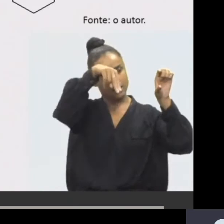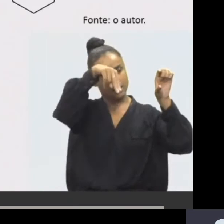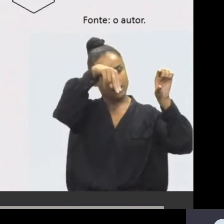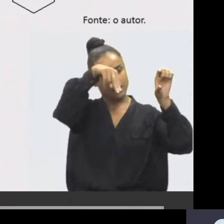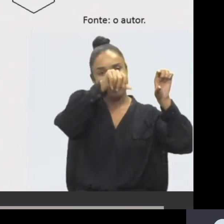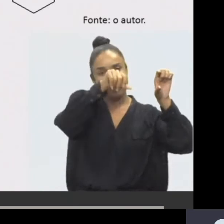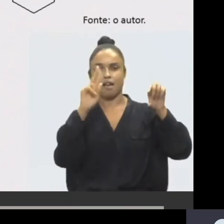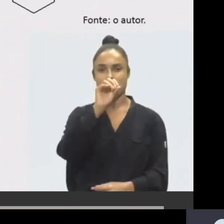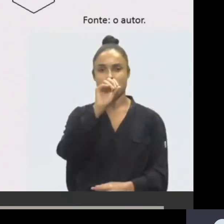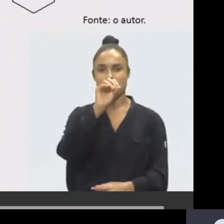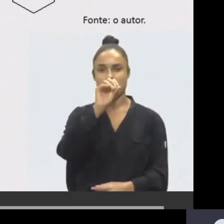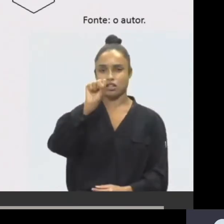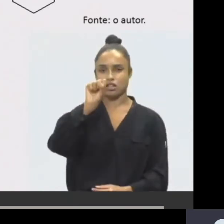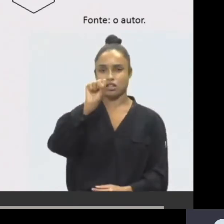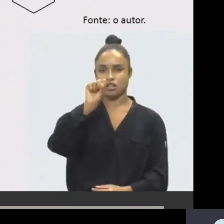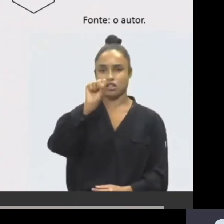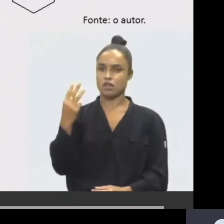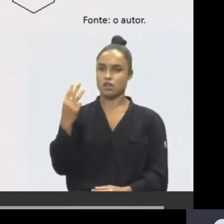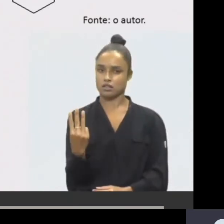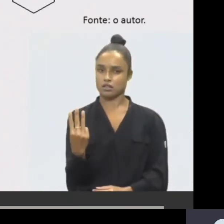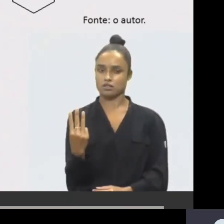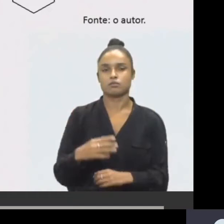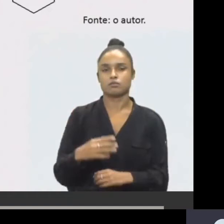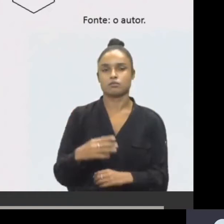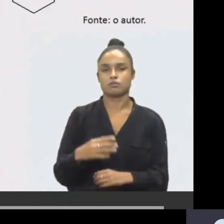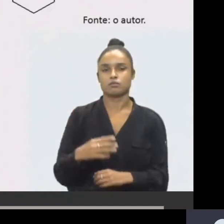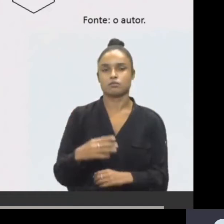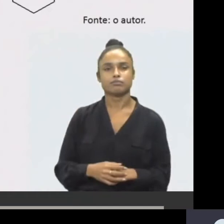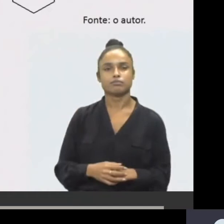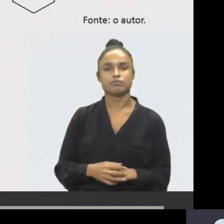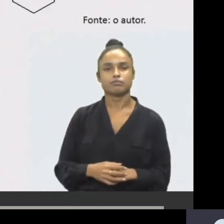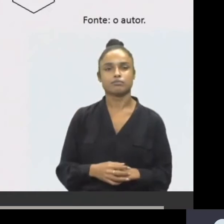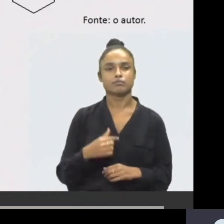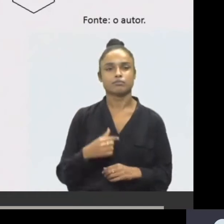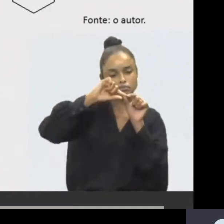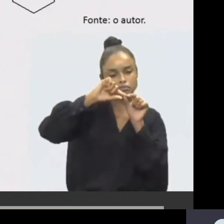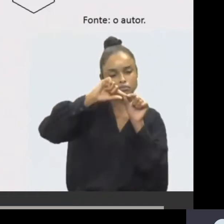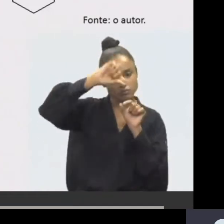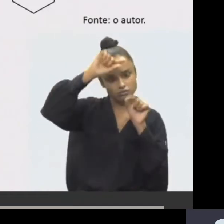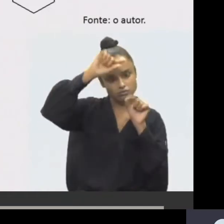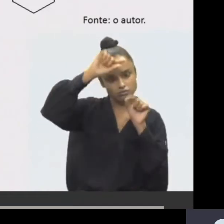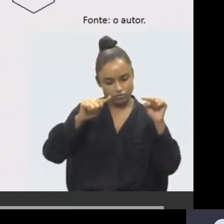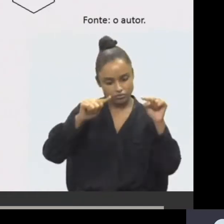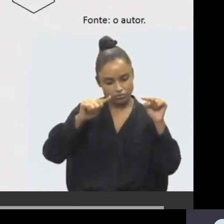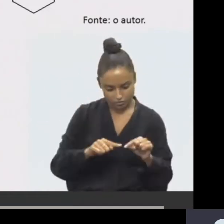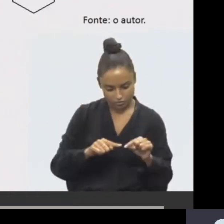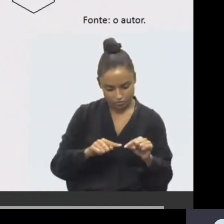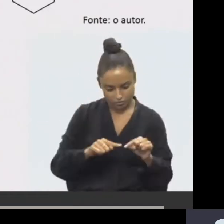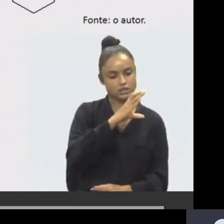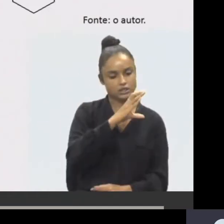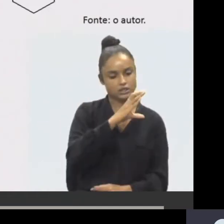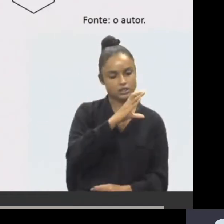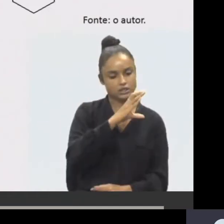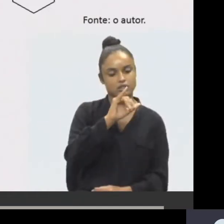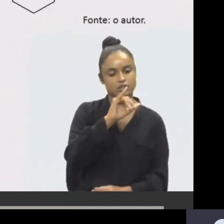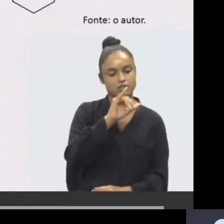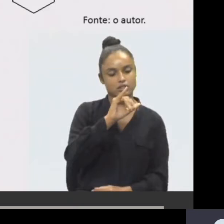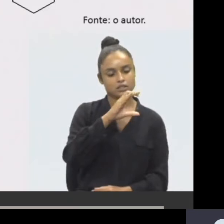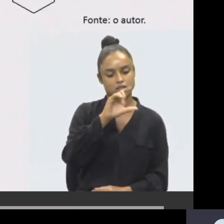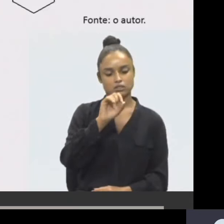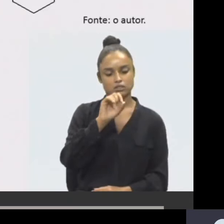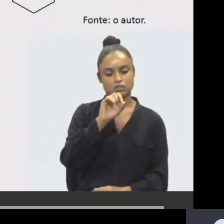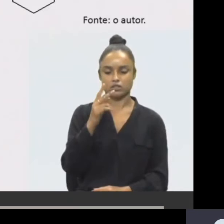NaHSO3. E aqui nós temos uma ciclohexanona. Nós temos que as